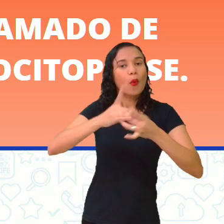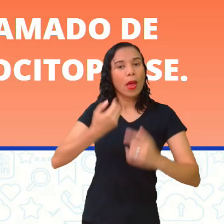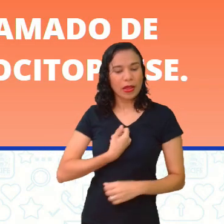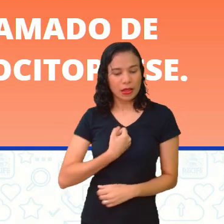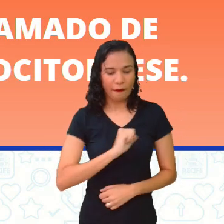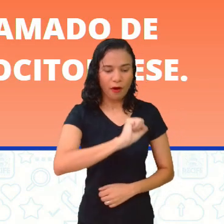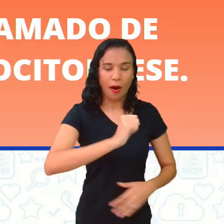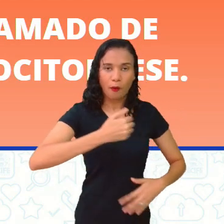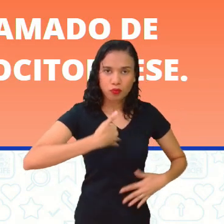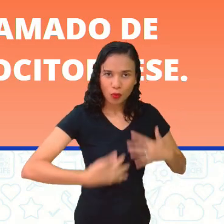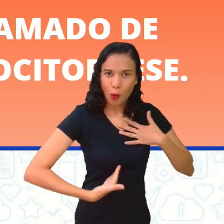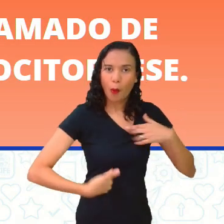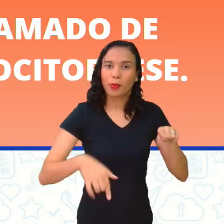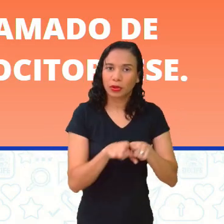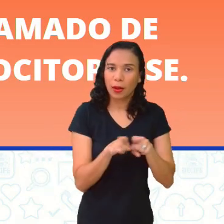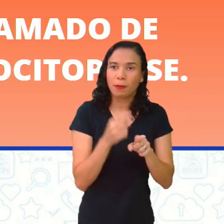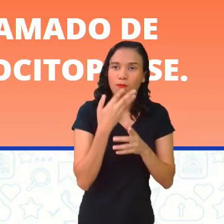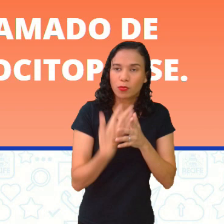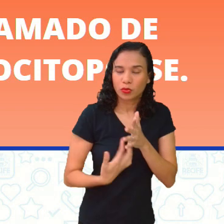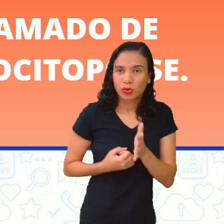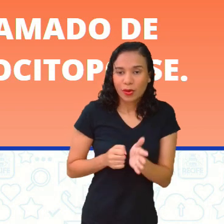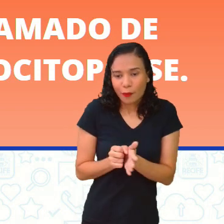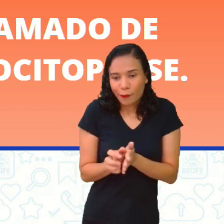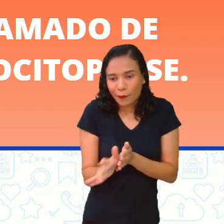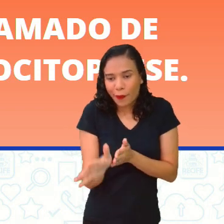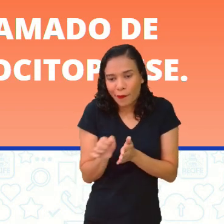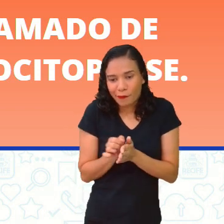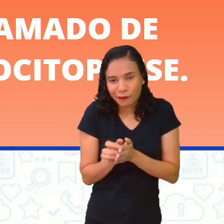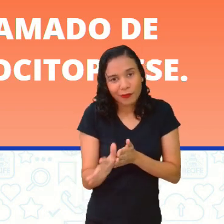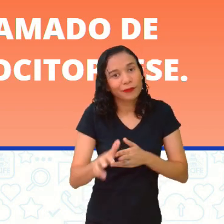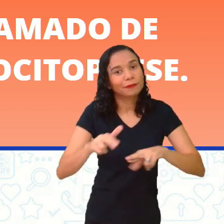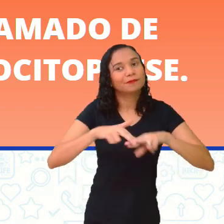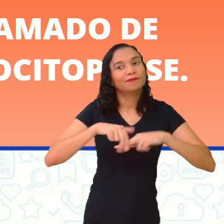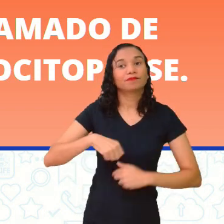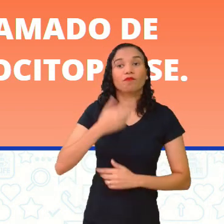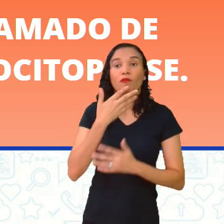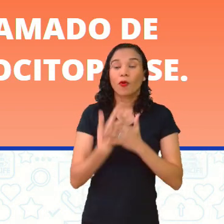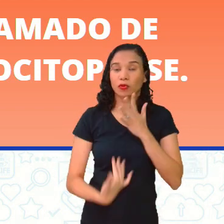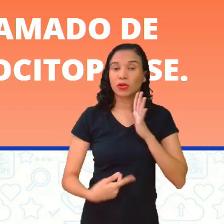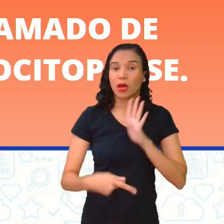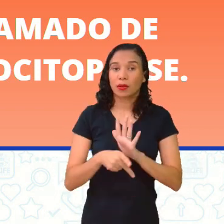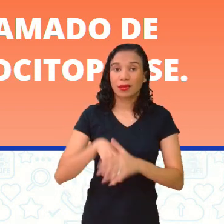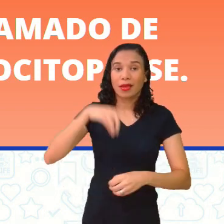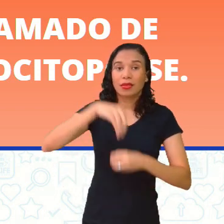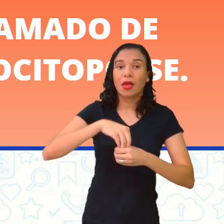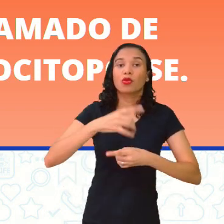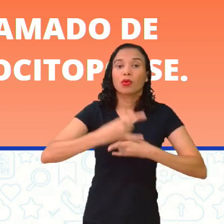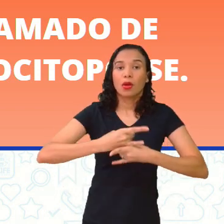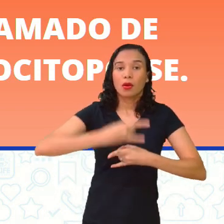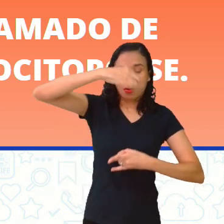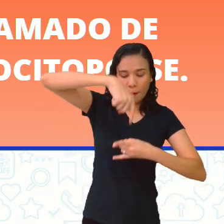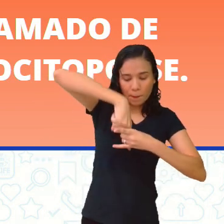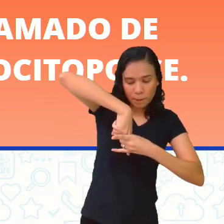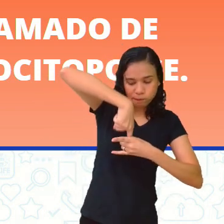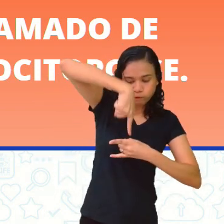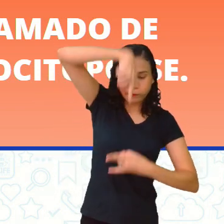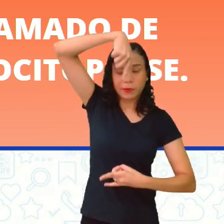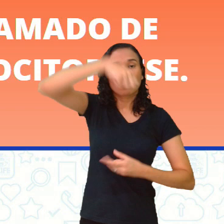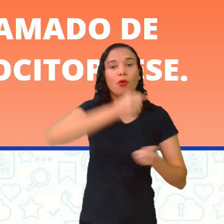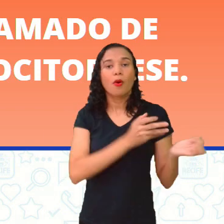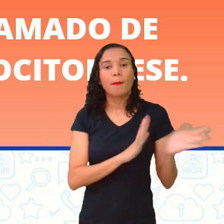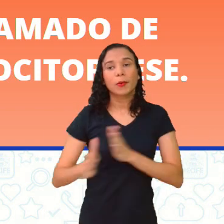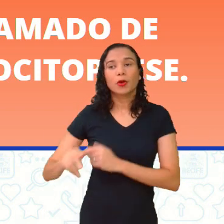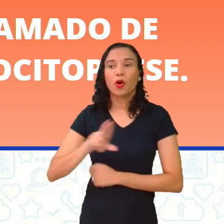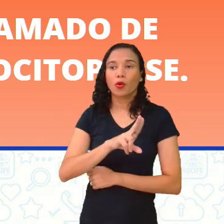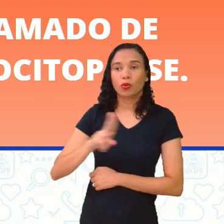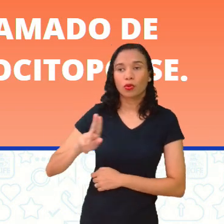do nosso organismo. Outra informação sobre o sangue. O sangue é produzido na medula óssea e o processo é chamado